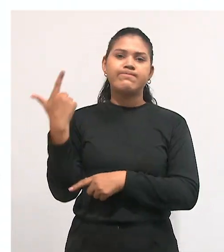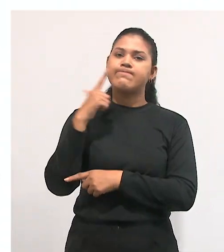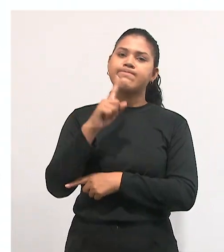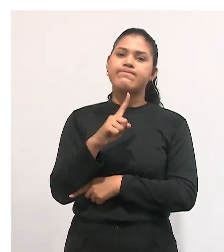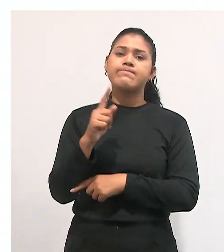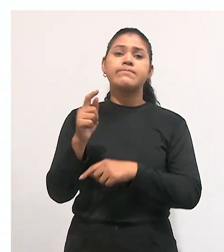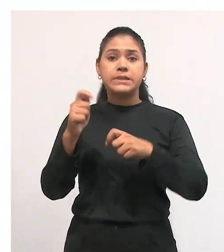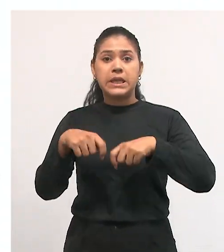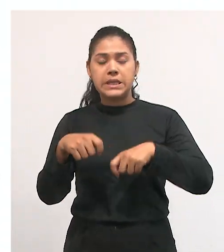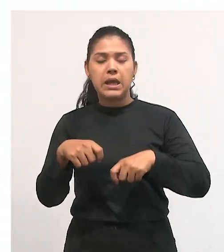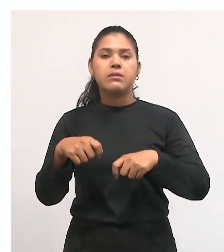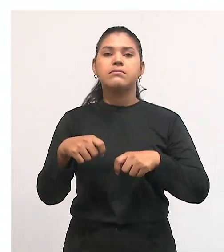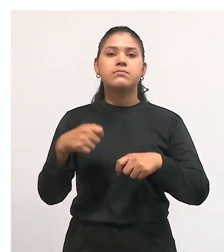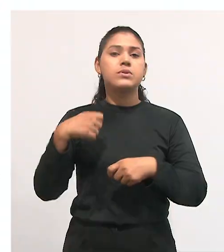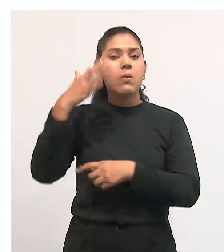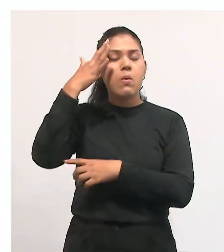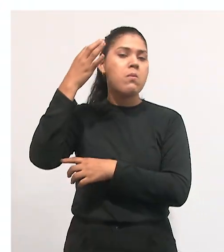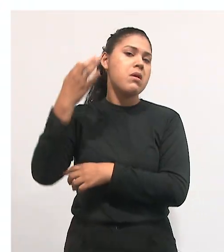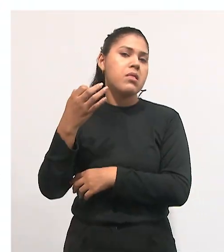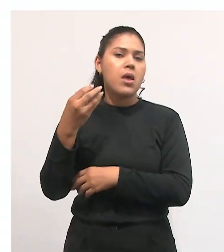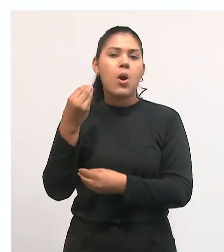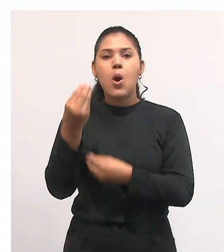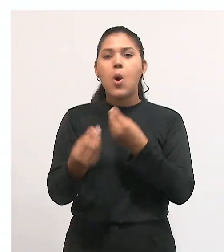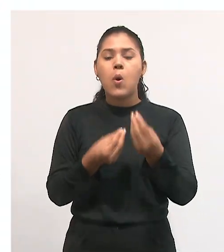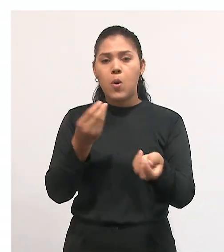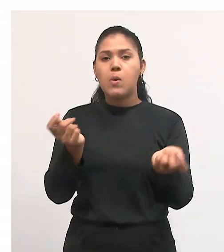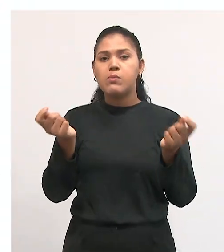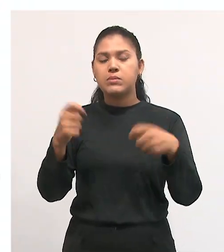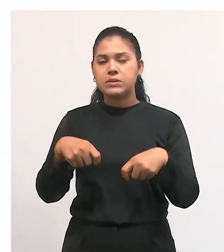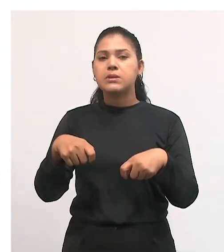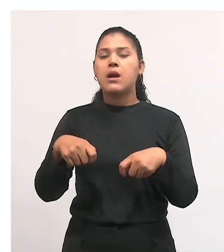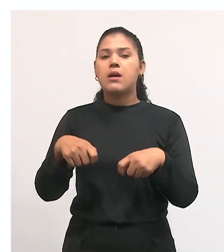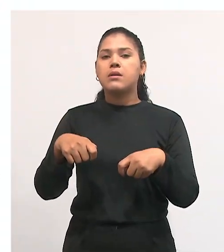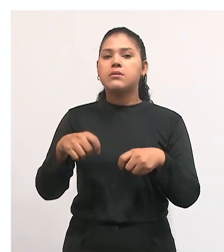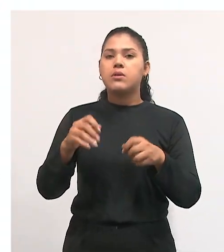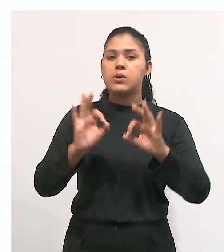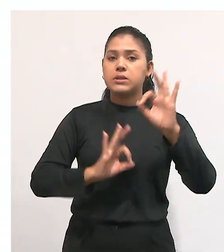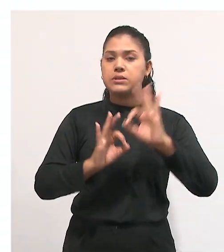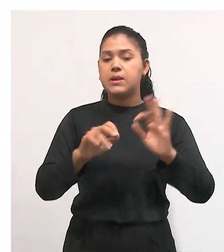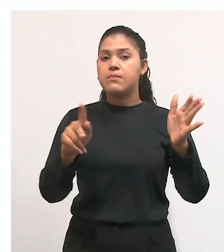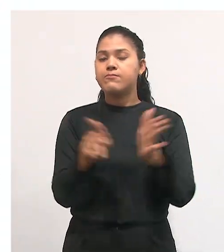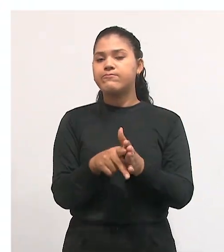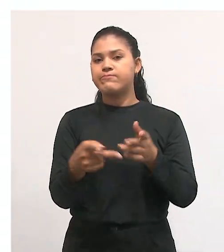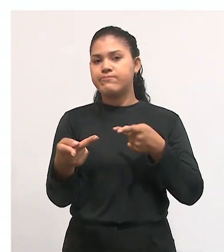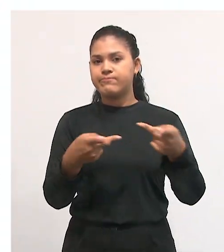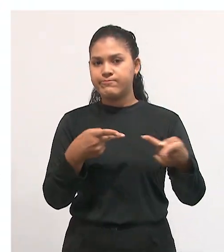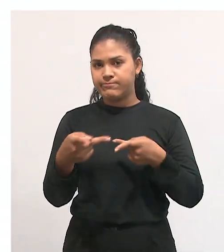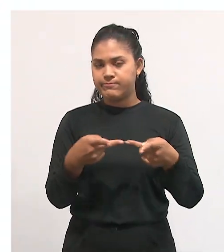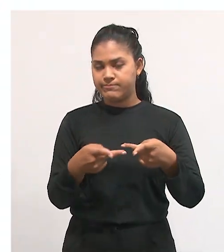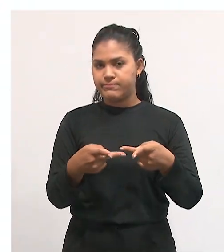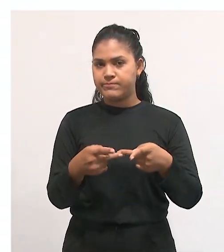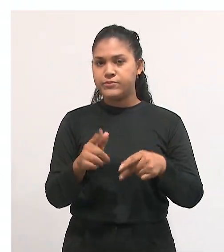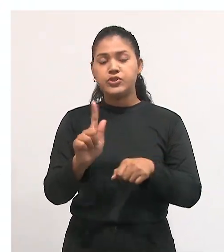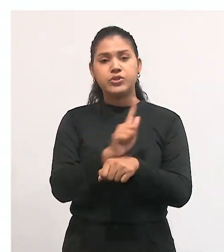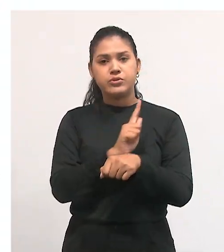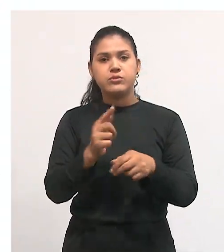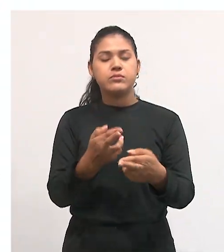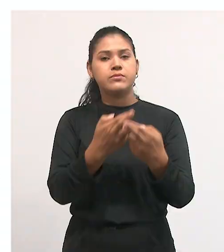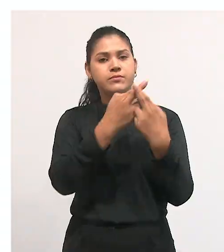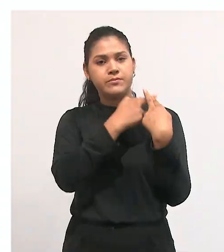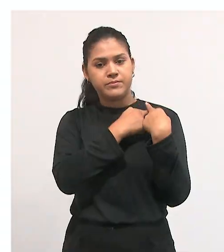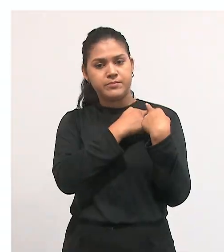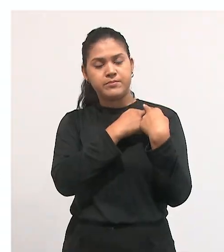projetos é a sua capacidade de compreender e avaliar a viabilidade econômica do que está sendo proposto, né? Por